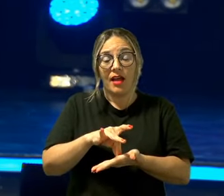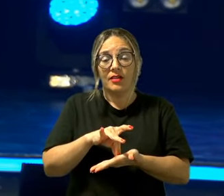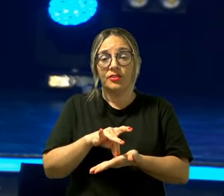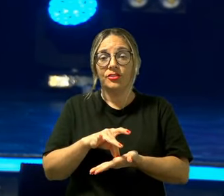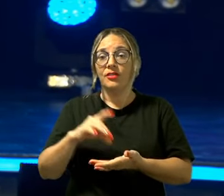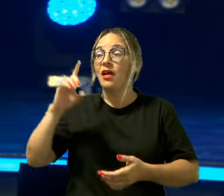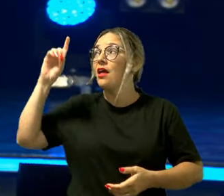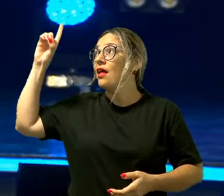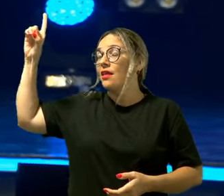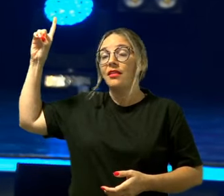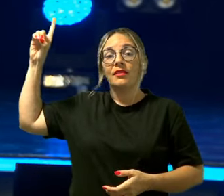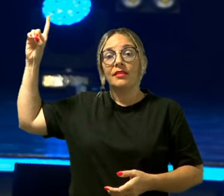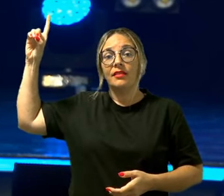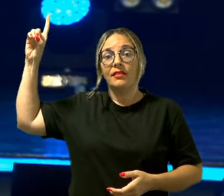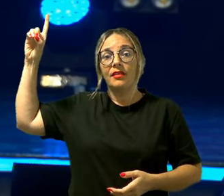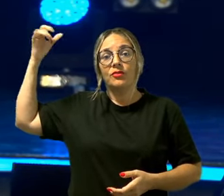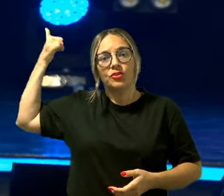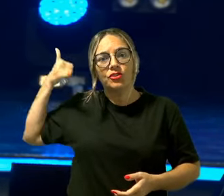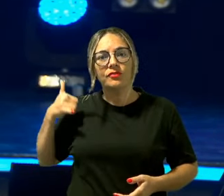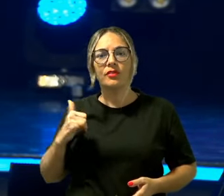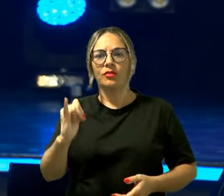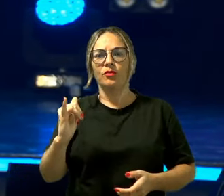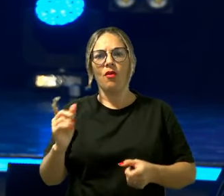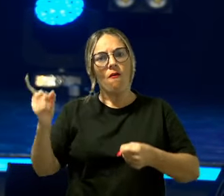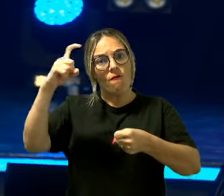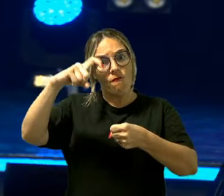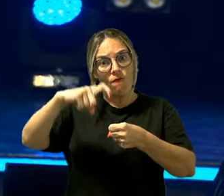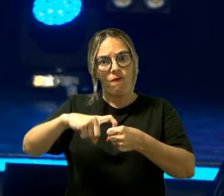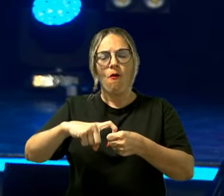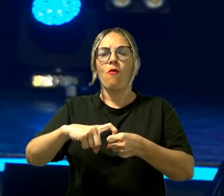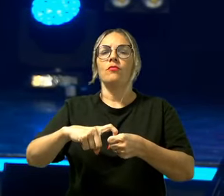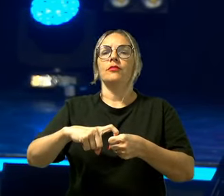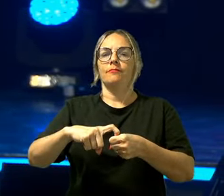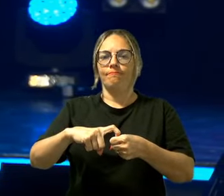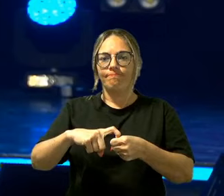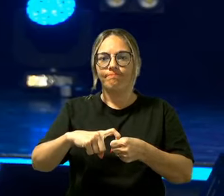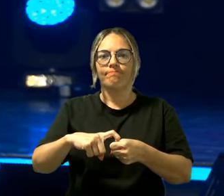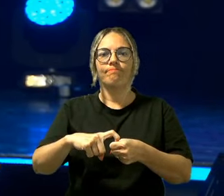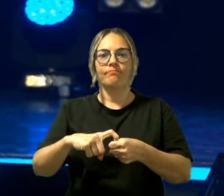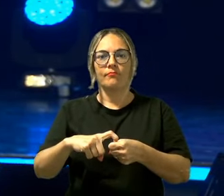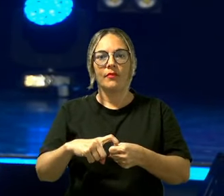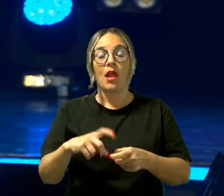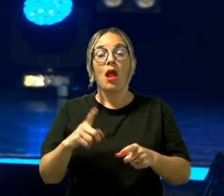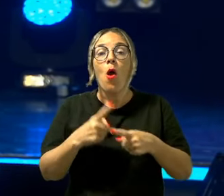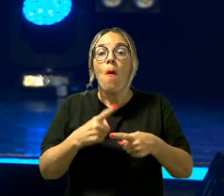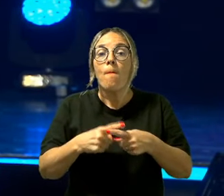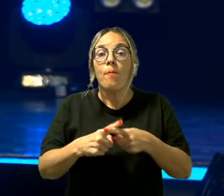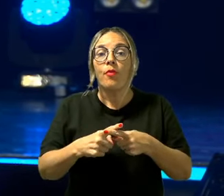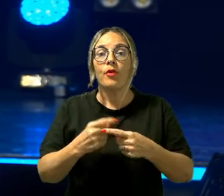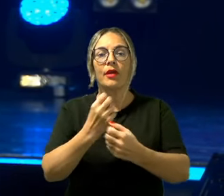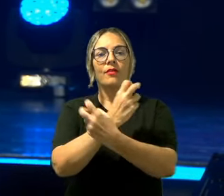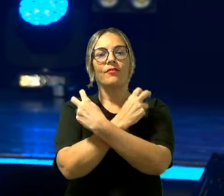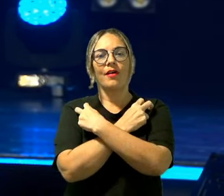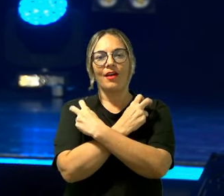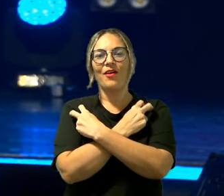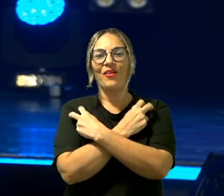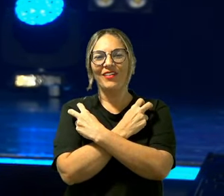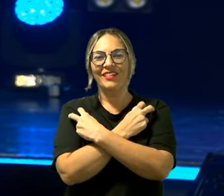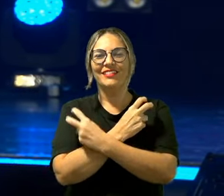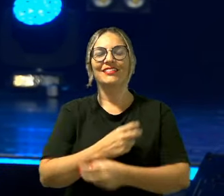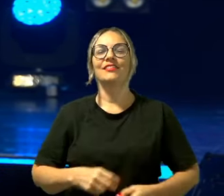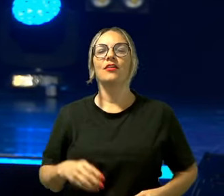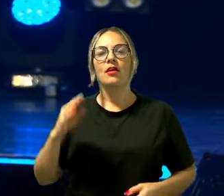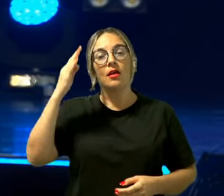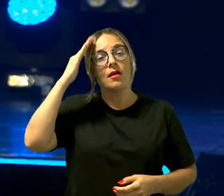Deus, porque Deus falou: olha, voltem para lá, porque Faraó vai pensar que vocês estão vagando pelo deserto e ele vai vir atrás de vocês. E